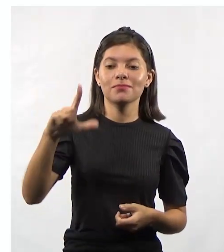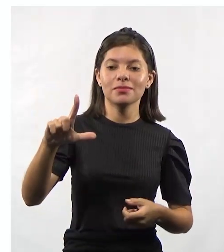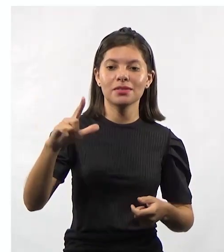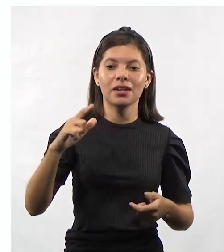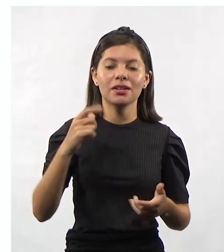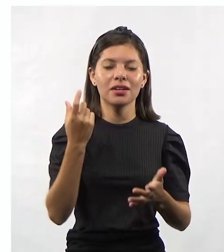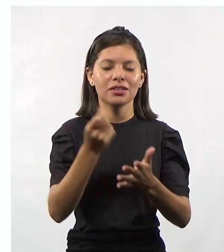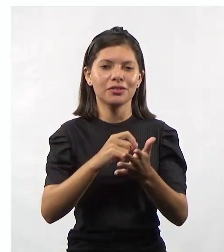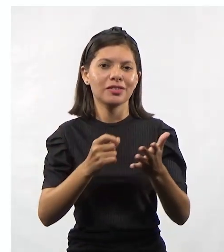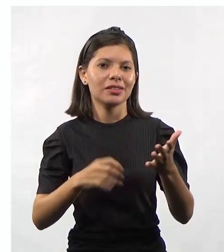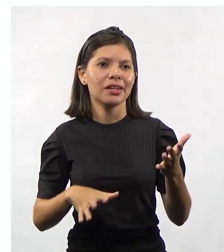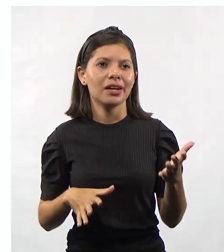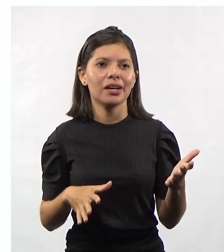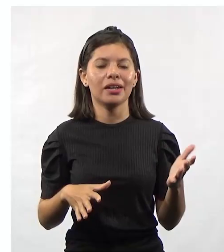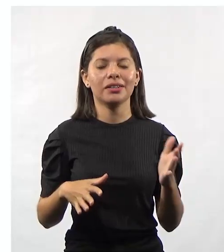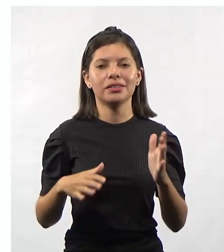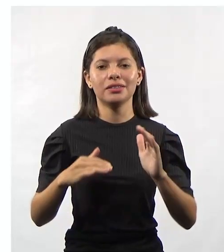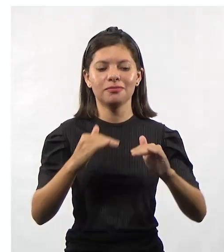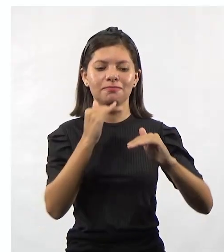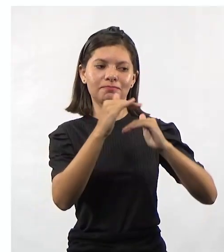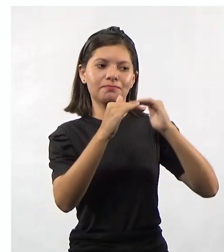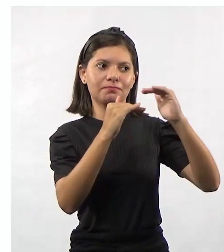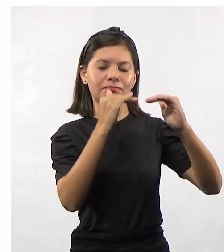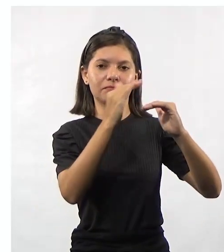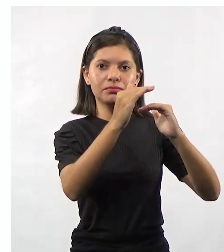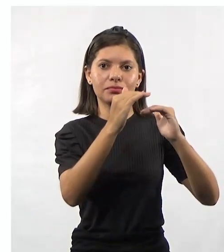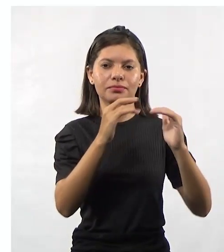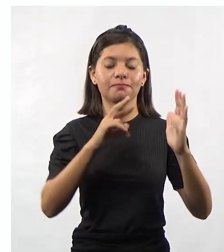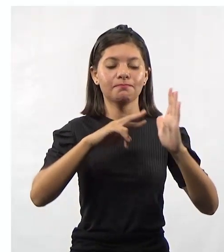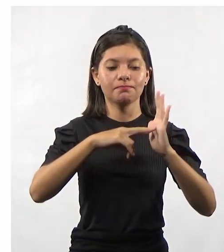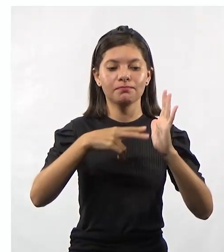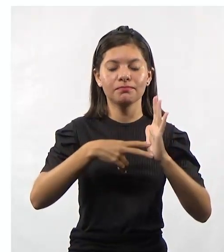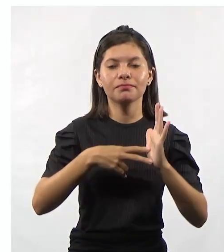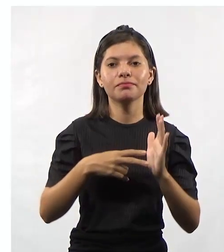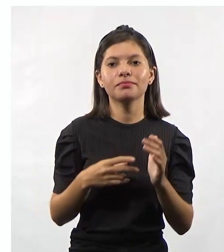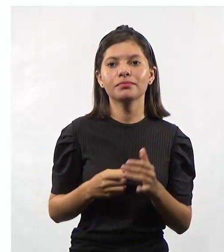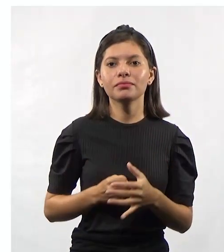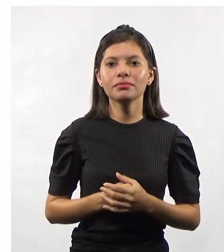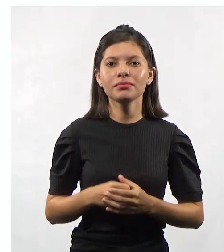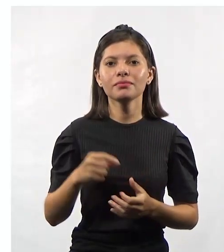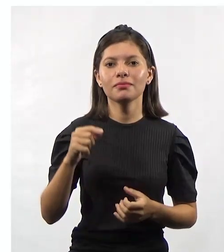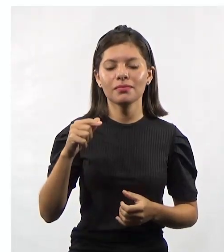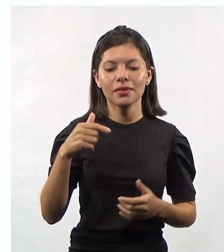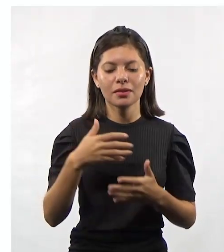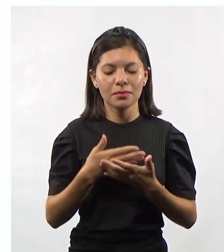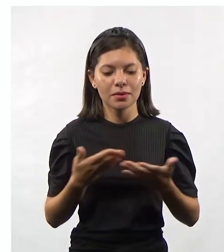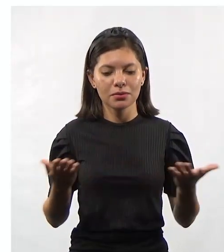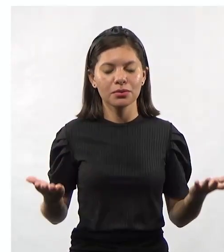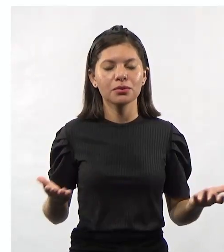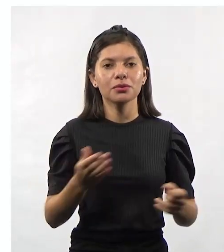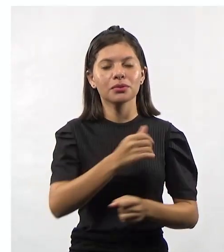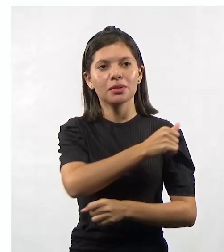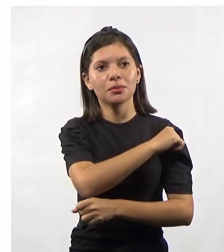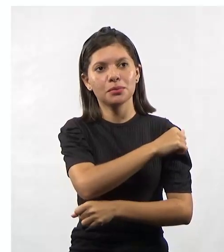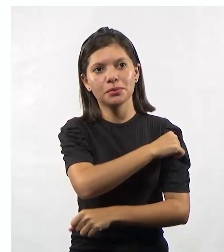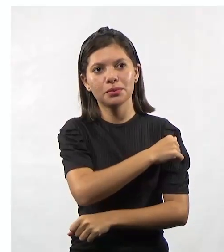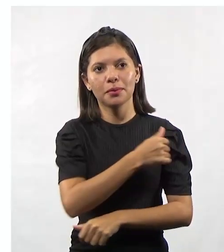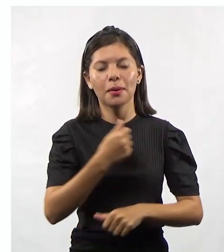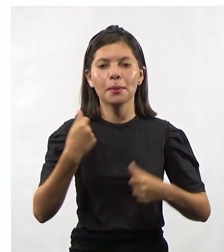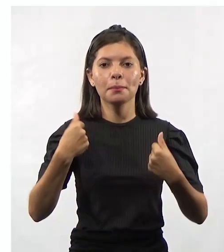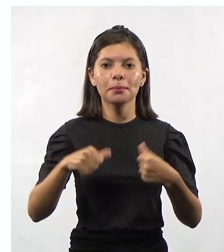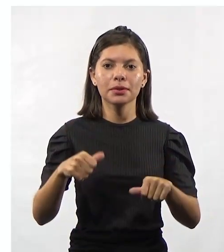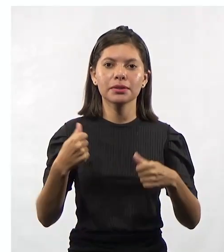consegue desenvolver aí atividades, né, e gerar situações que sejam mais significativas para os nossos